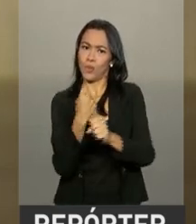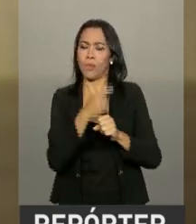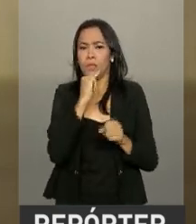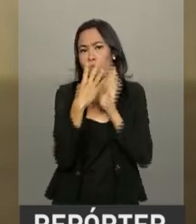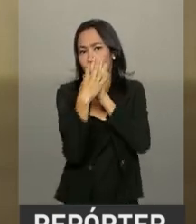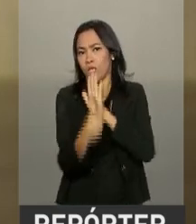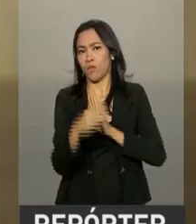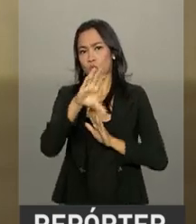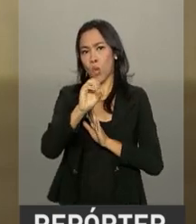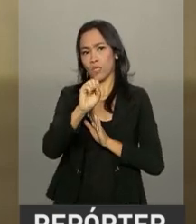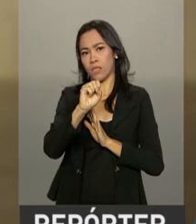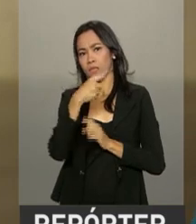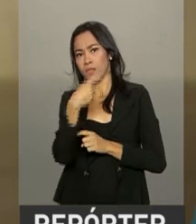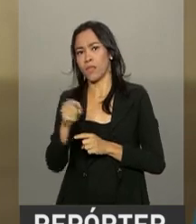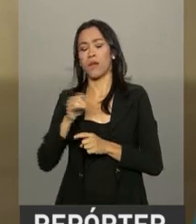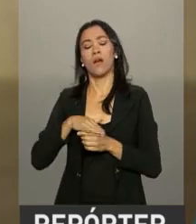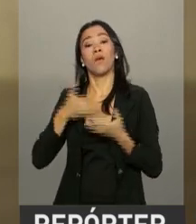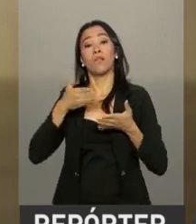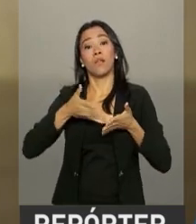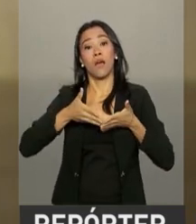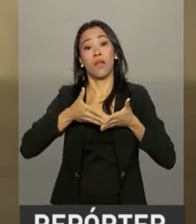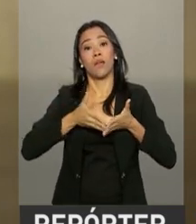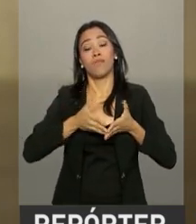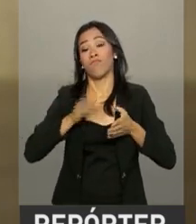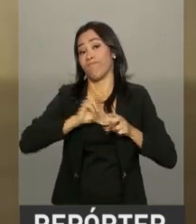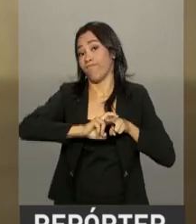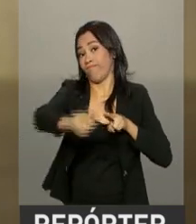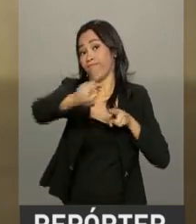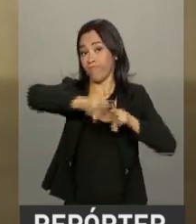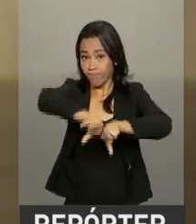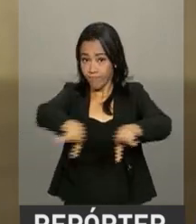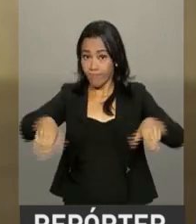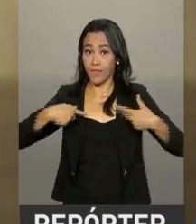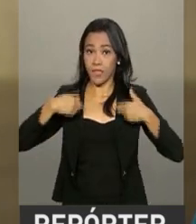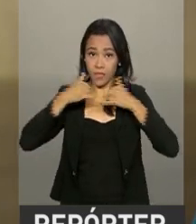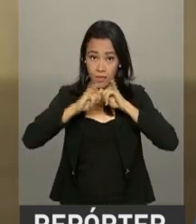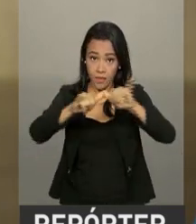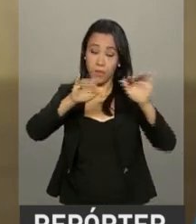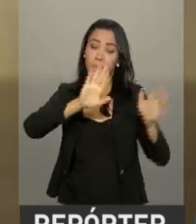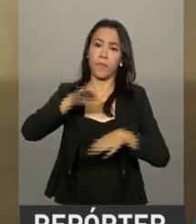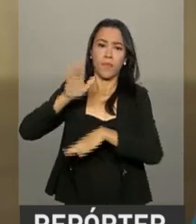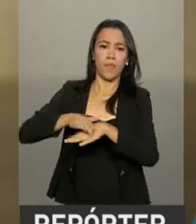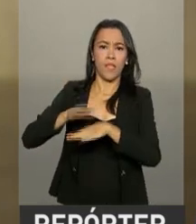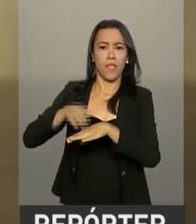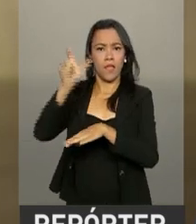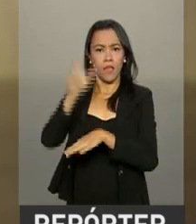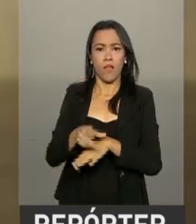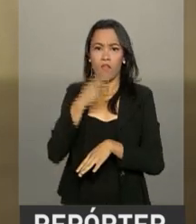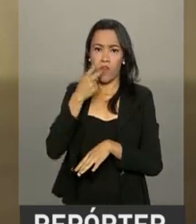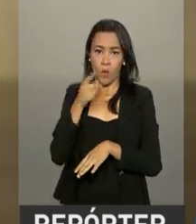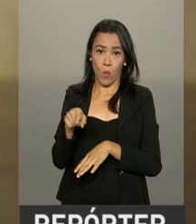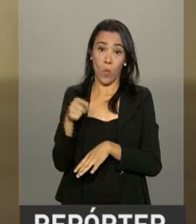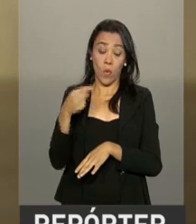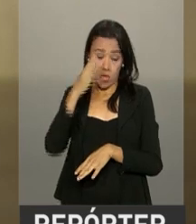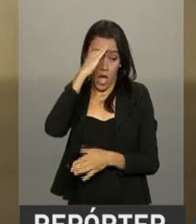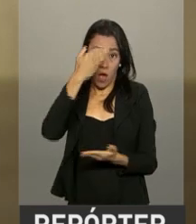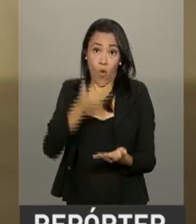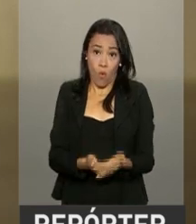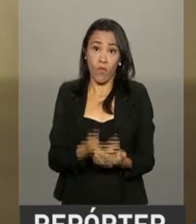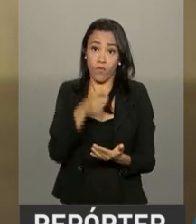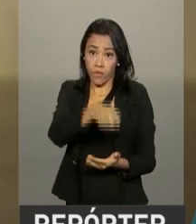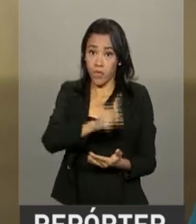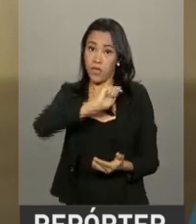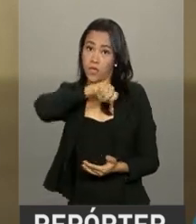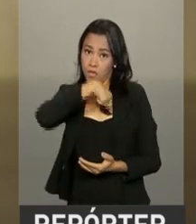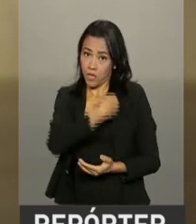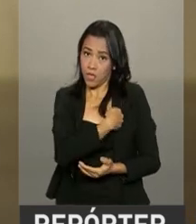nas áreas de transporte e energia ainda segundo Jaime Garcia A Espanha tem Total confiança no atual momento